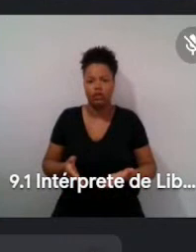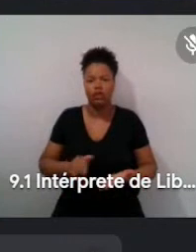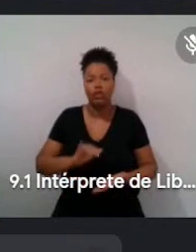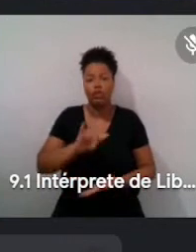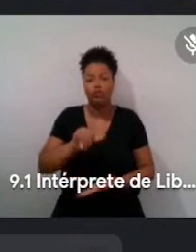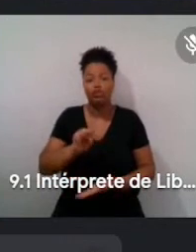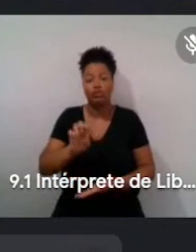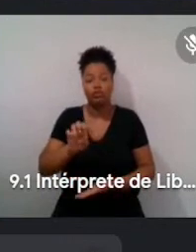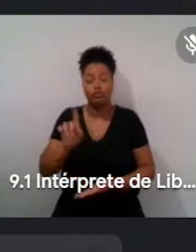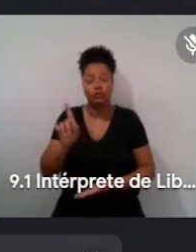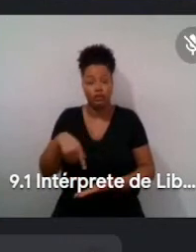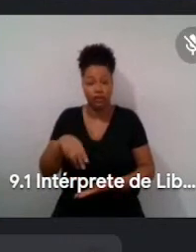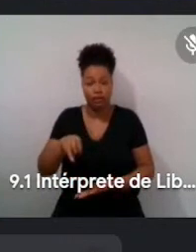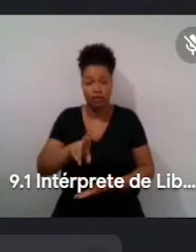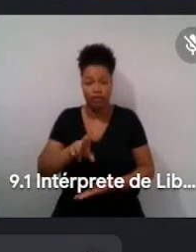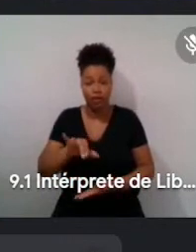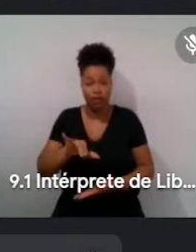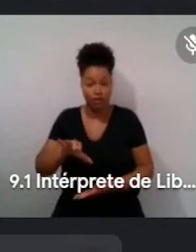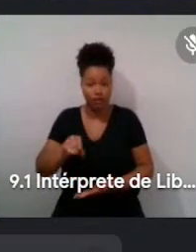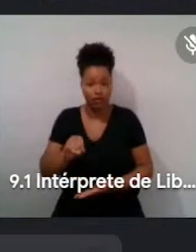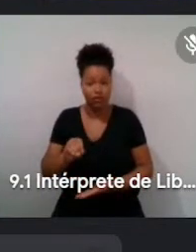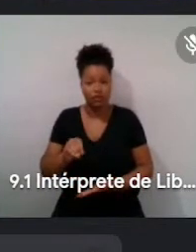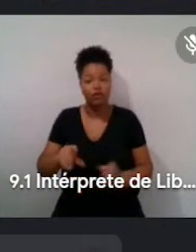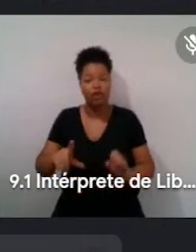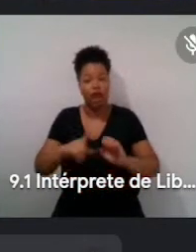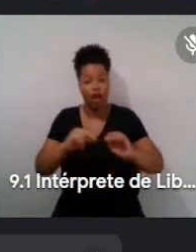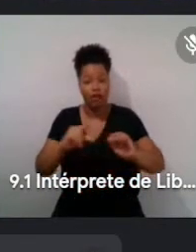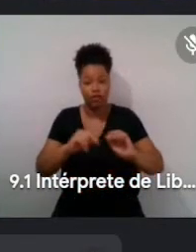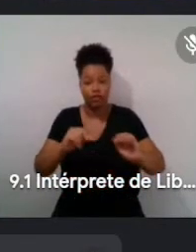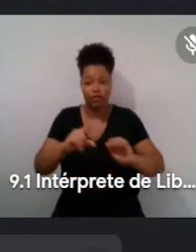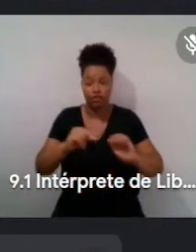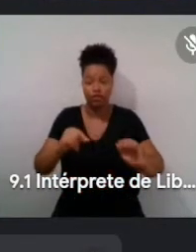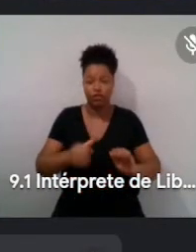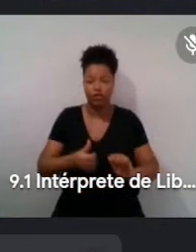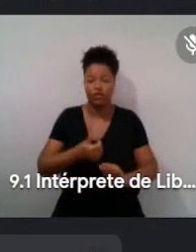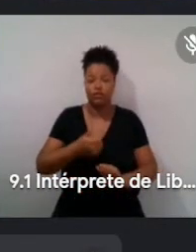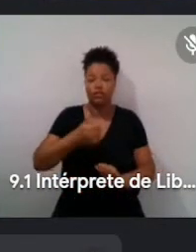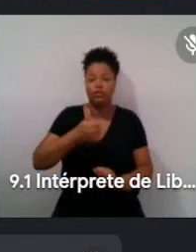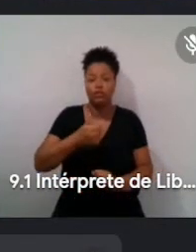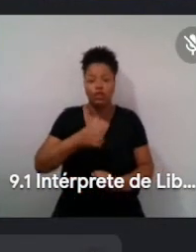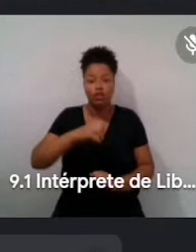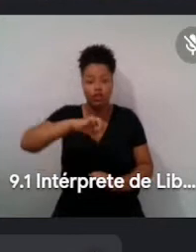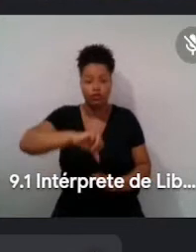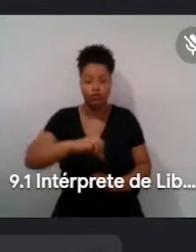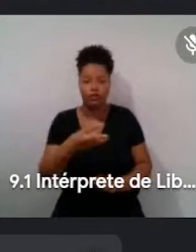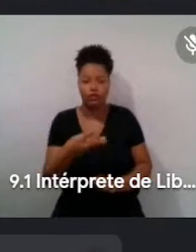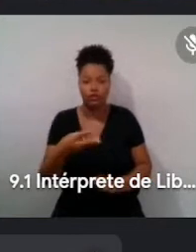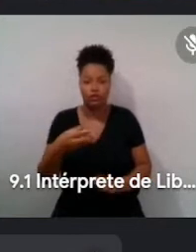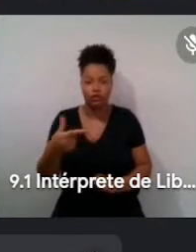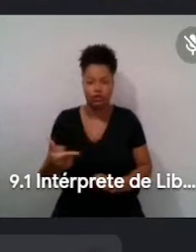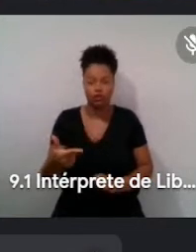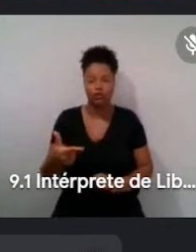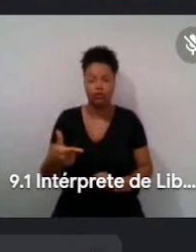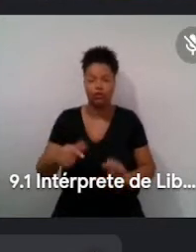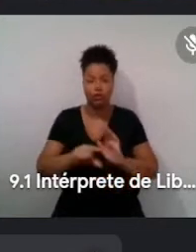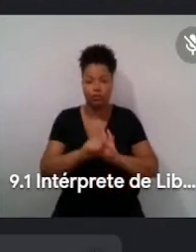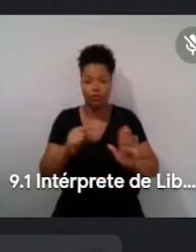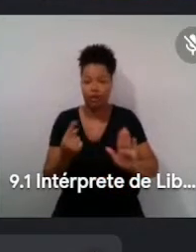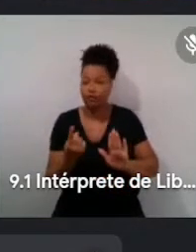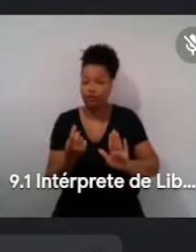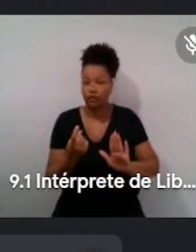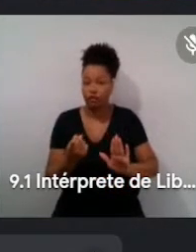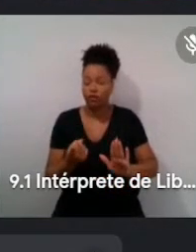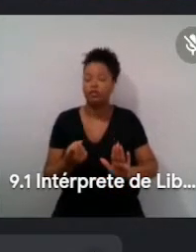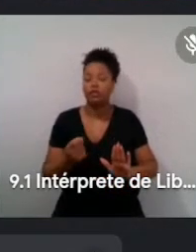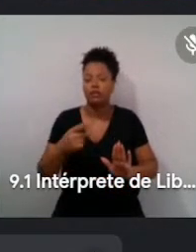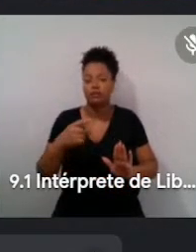Márcio acionou o artigo 932, parágrafo único do CPC, que é uma novidade frente ao CPC de